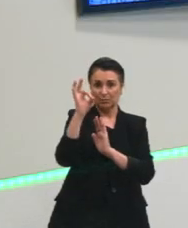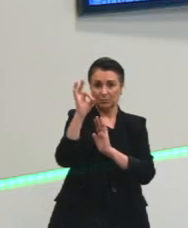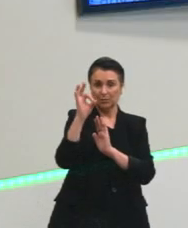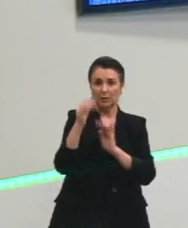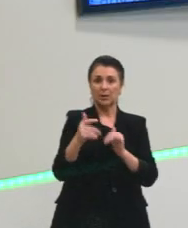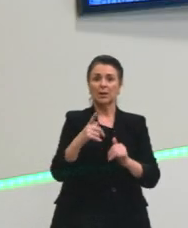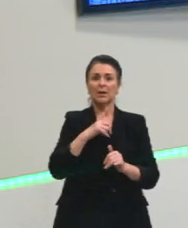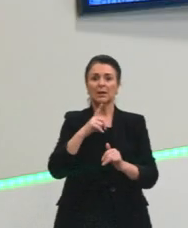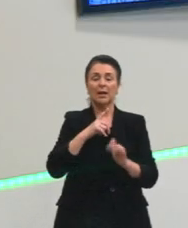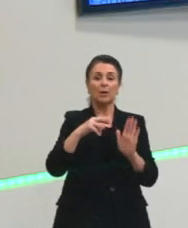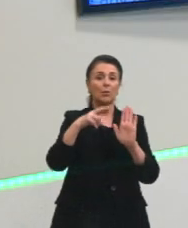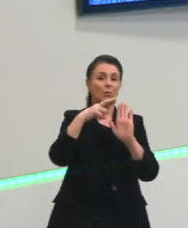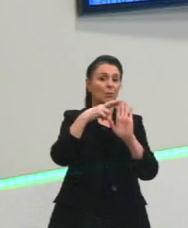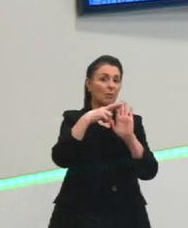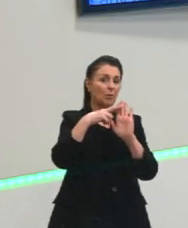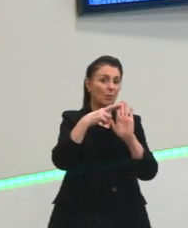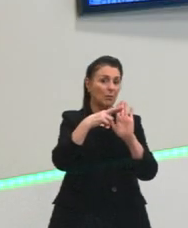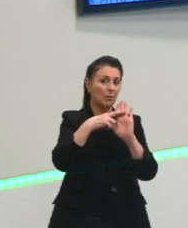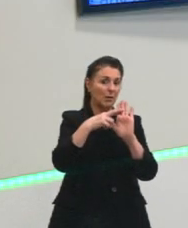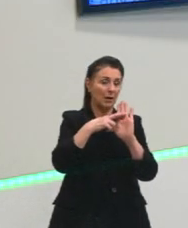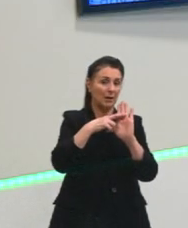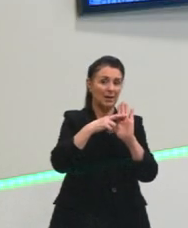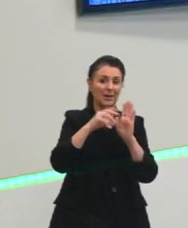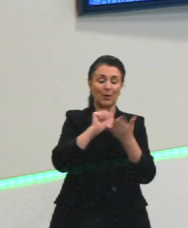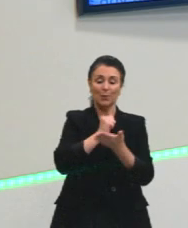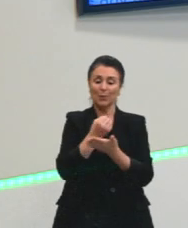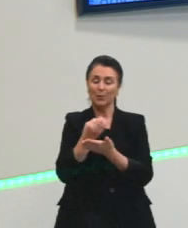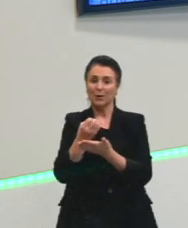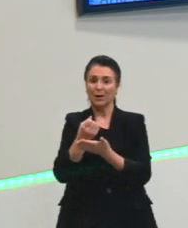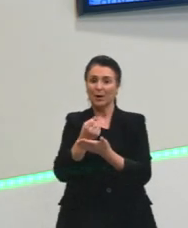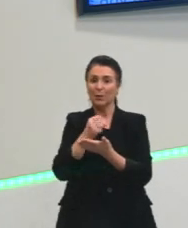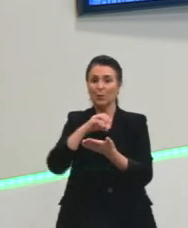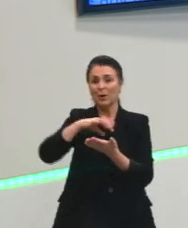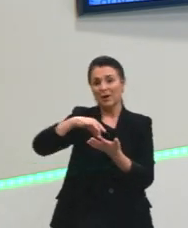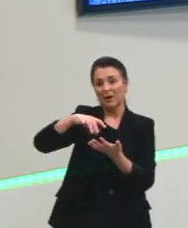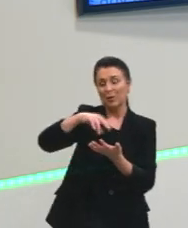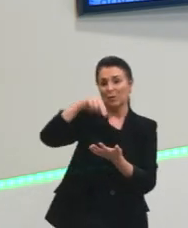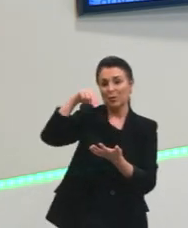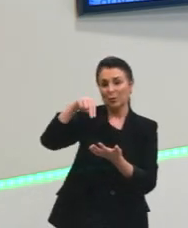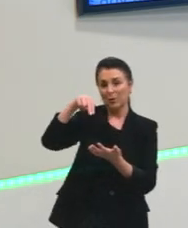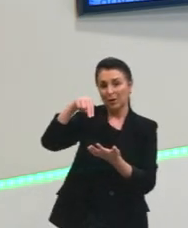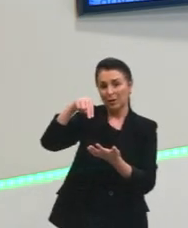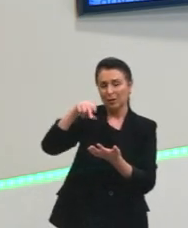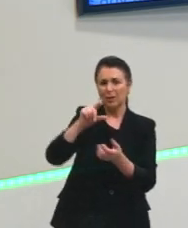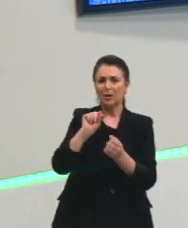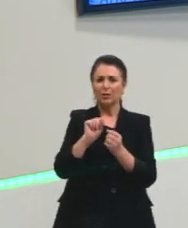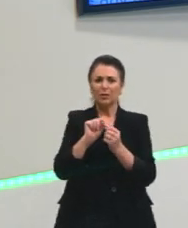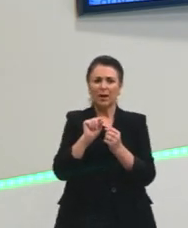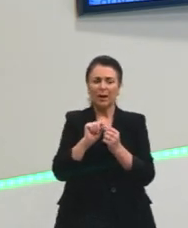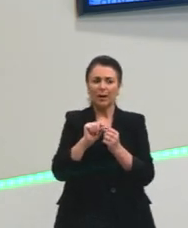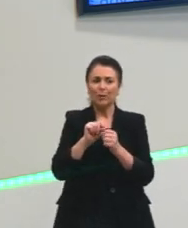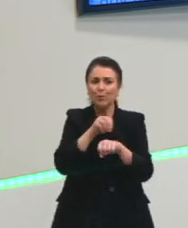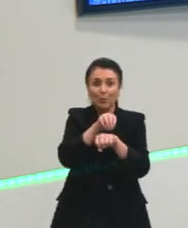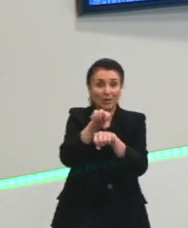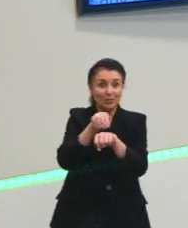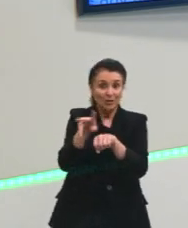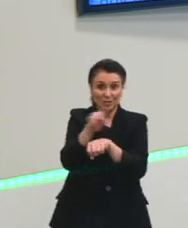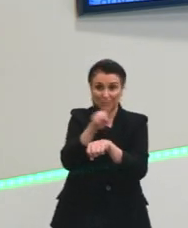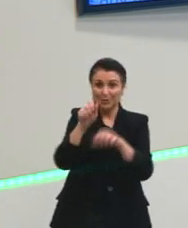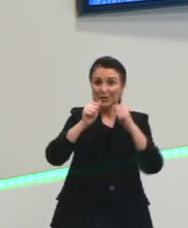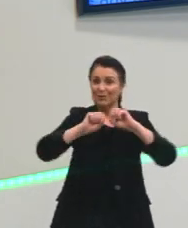existem uma regrinha chamada cálculo do n Tá o que que a gente faz é uma Cesinha ali para resolver